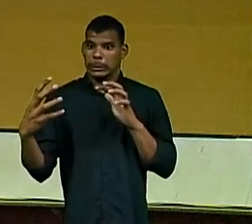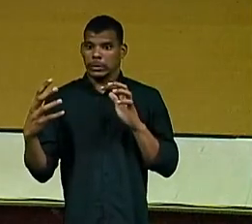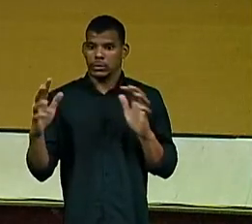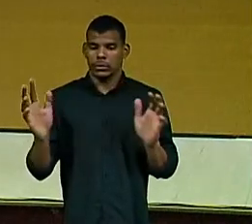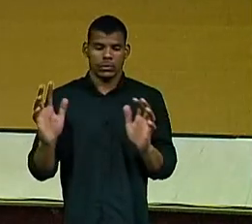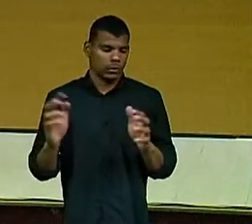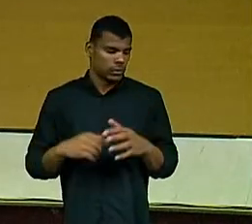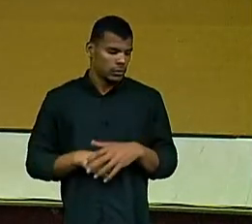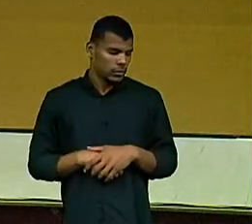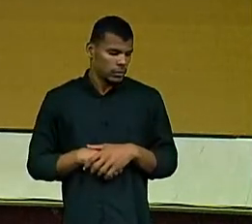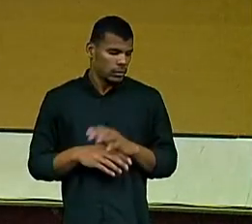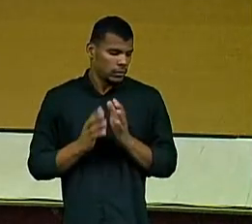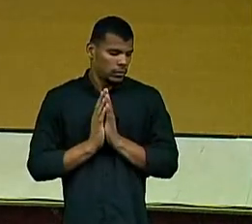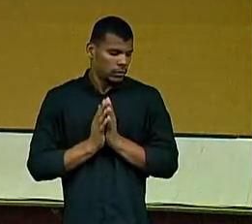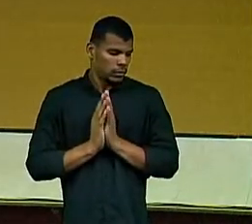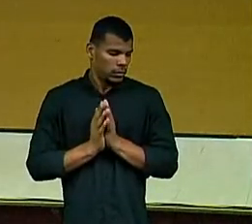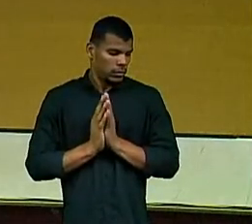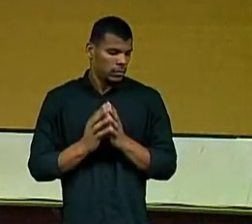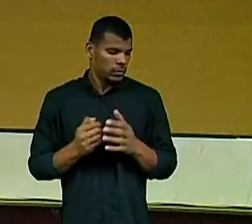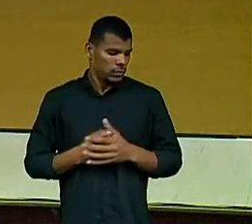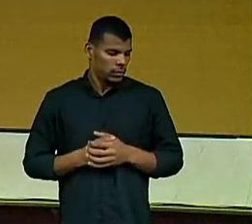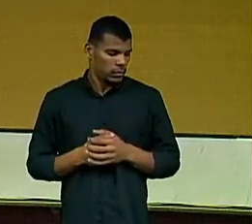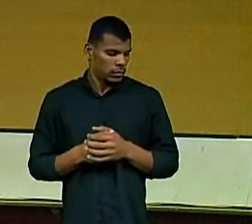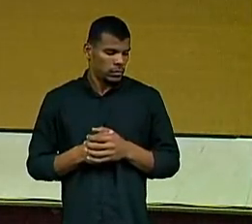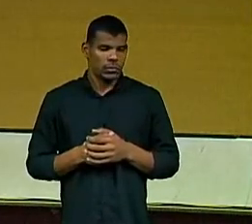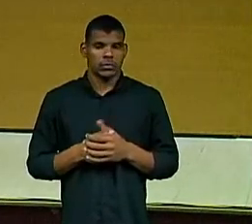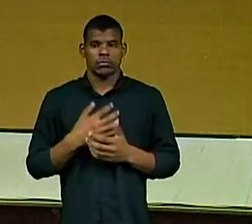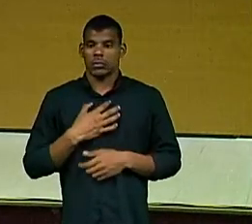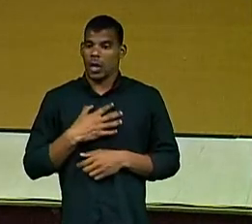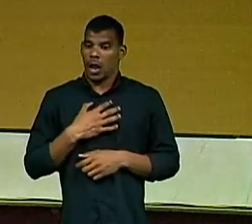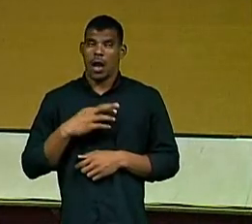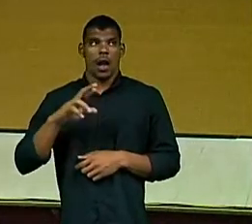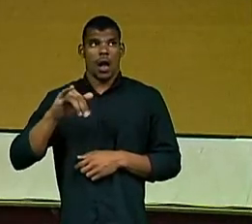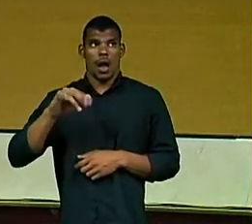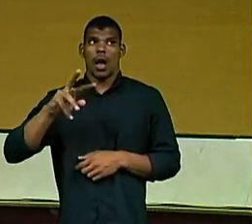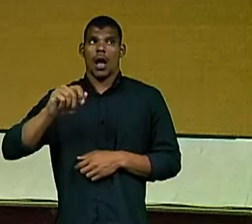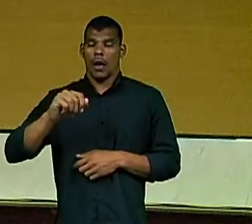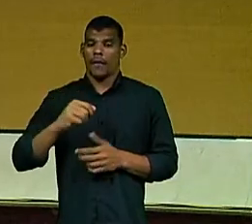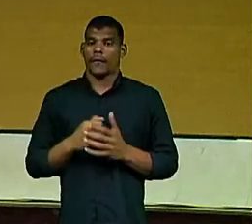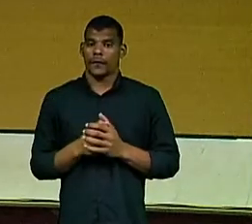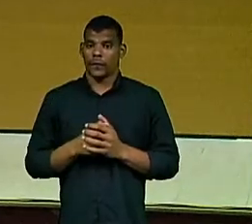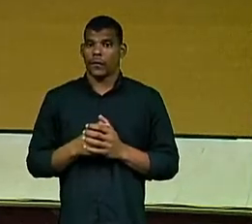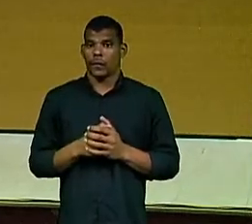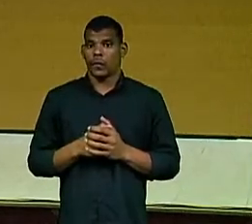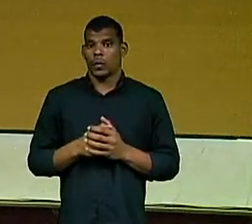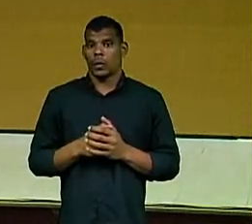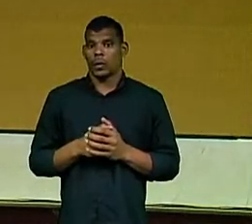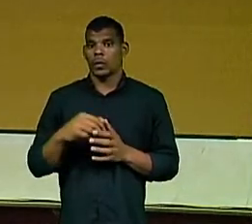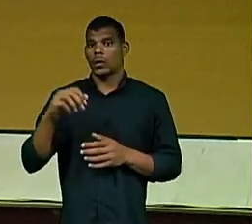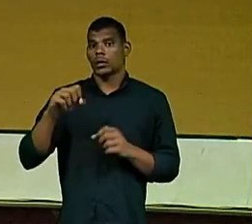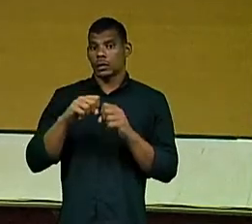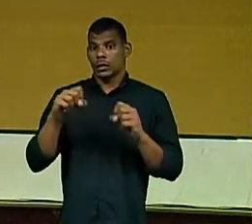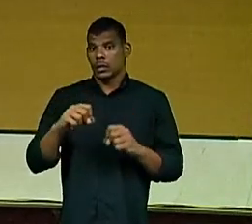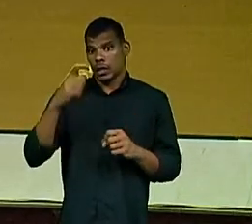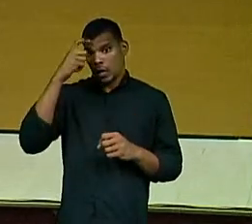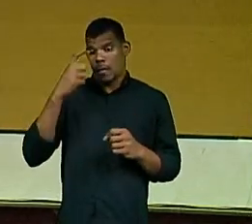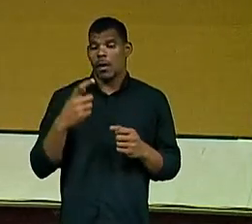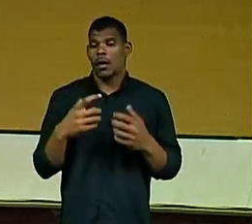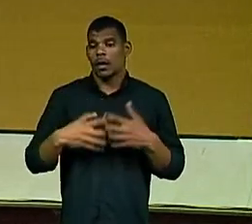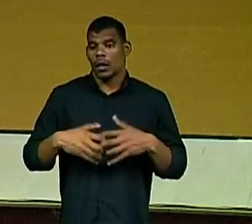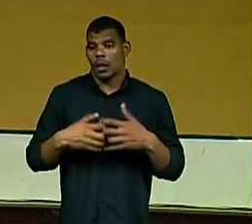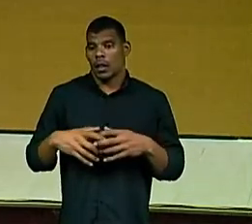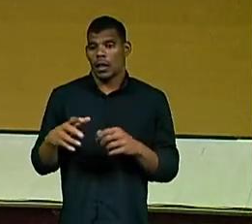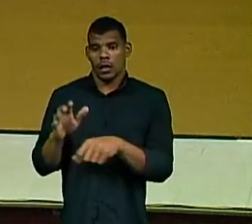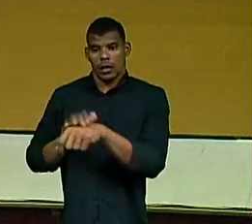Por favor por favor pode estar com raiva que a Raiva interfere no sistema nervoso dos bichos é tudo doido